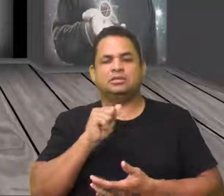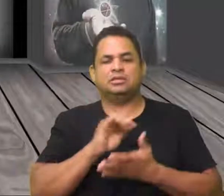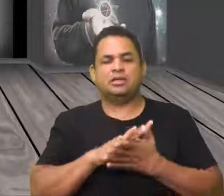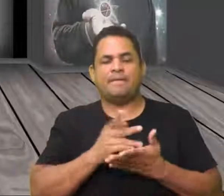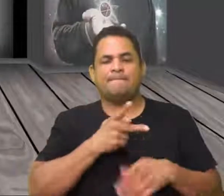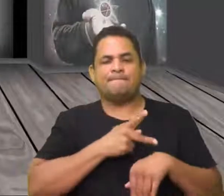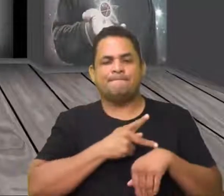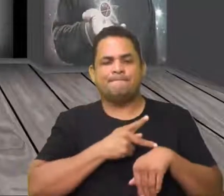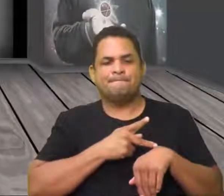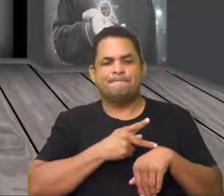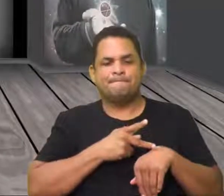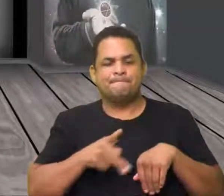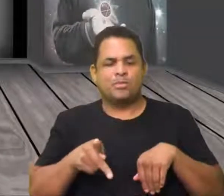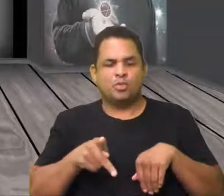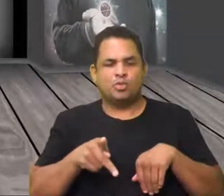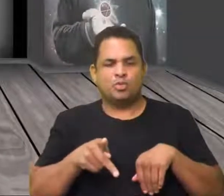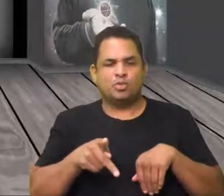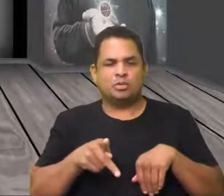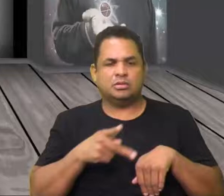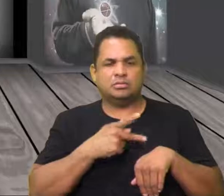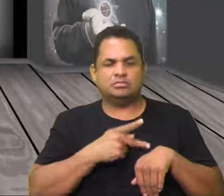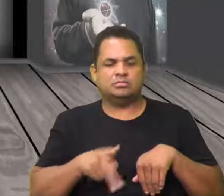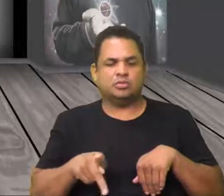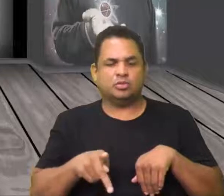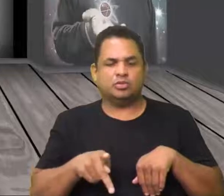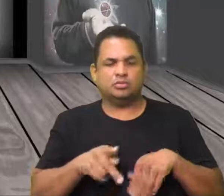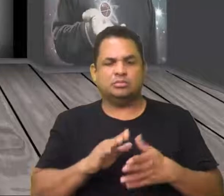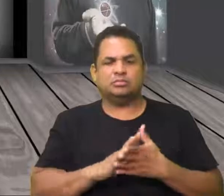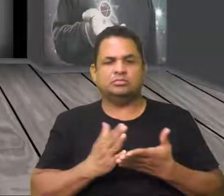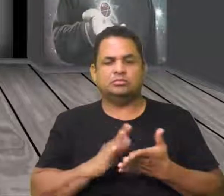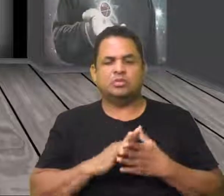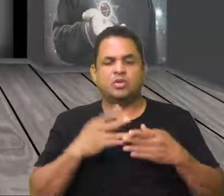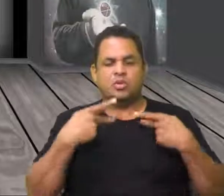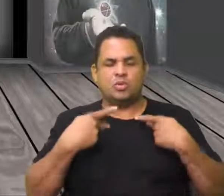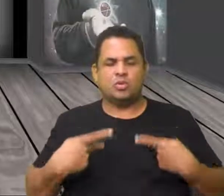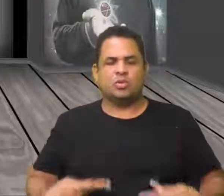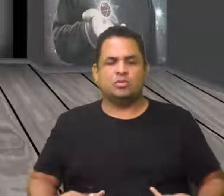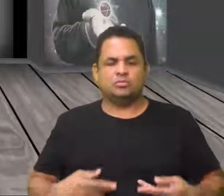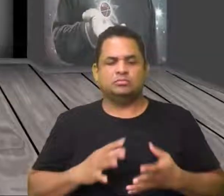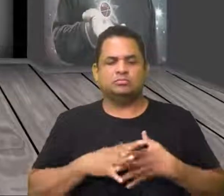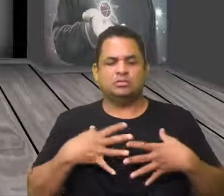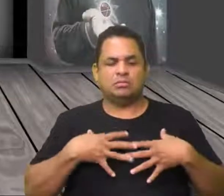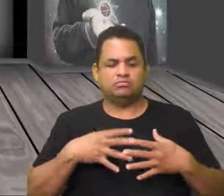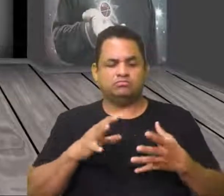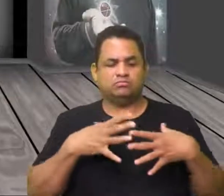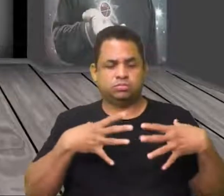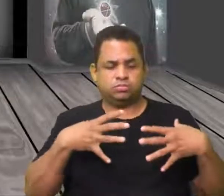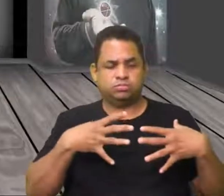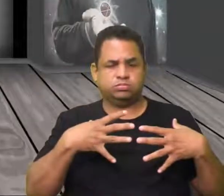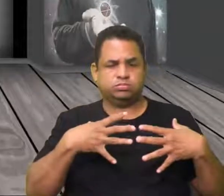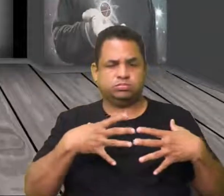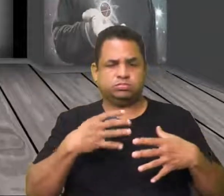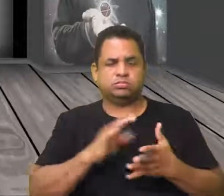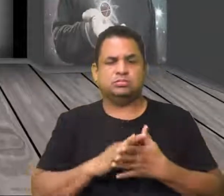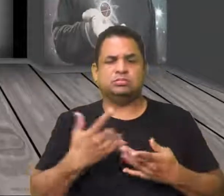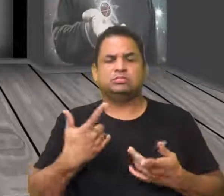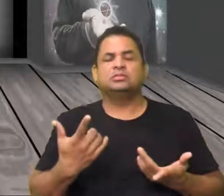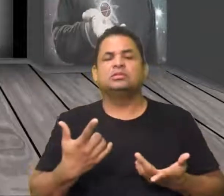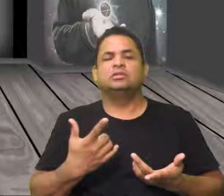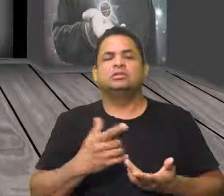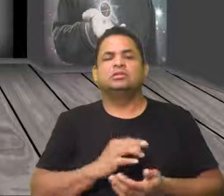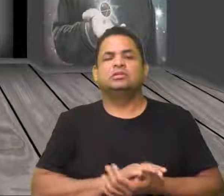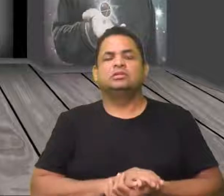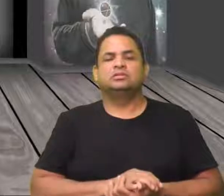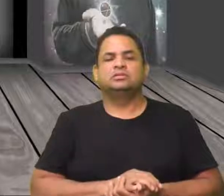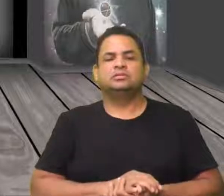pura, ela não conduz, né, dessa? Tem que ter os sais minerais. O corpo humano leva choque até o ponto de queimar todos os sais minerais. Queimou não conduz mais. Então,